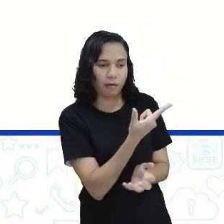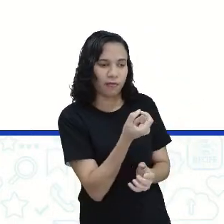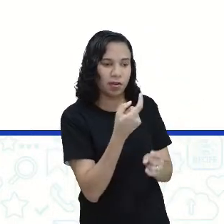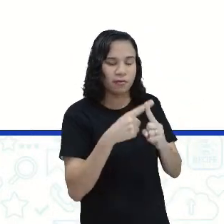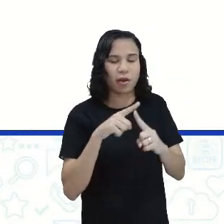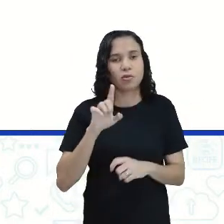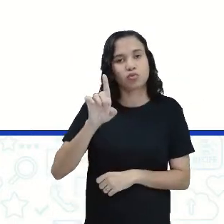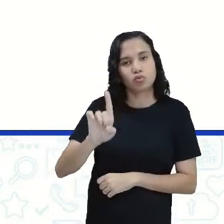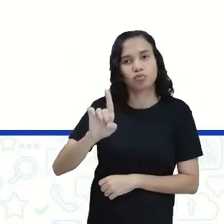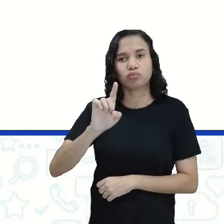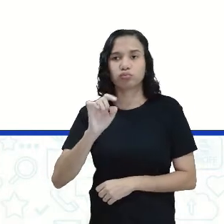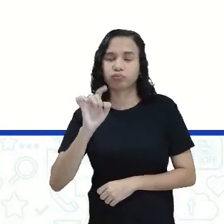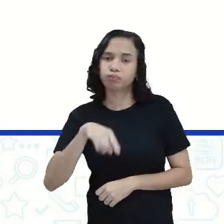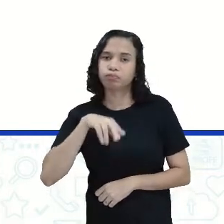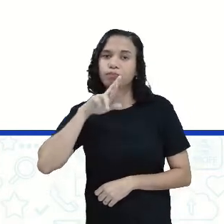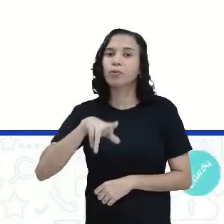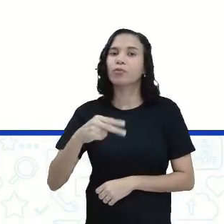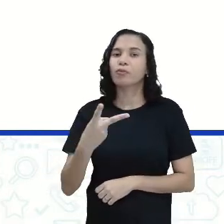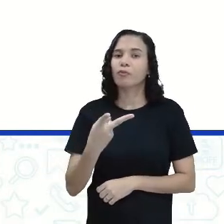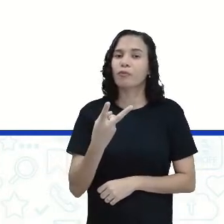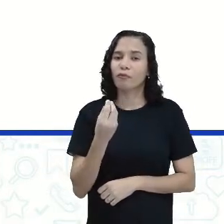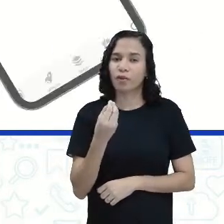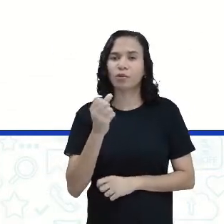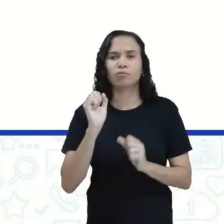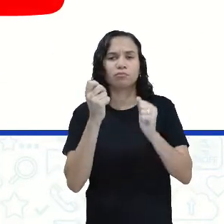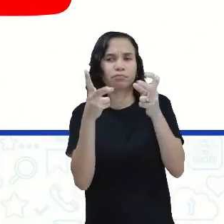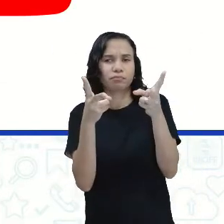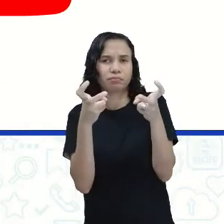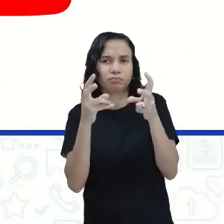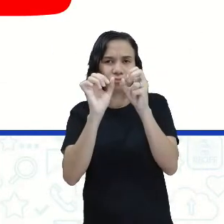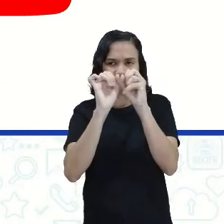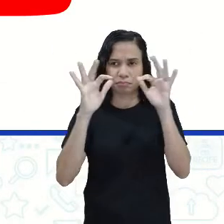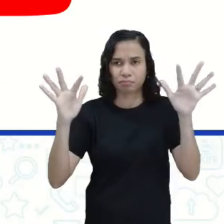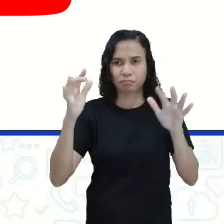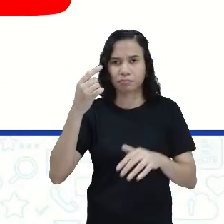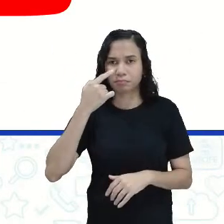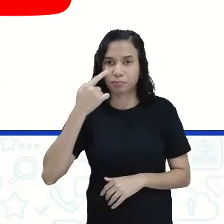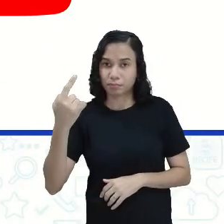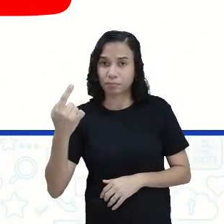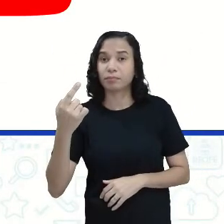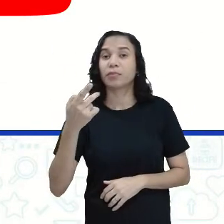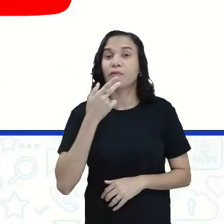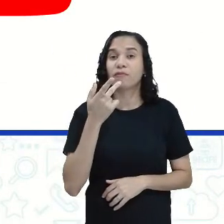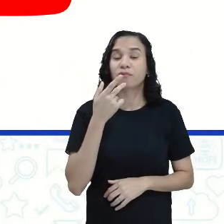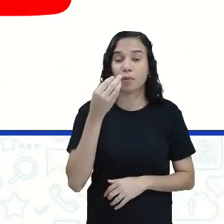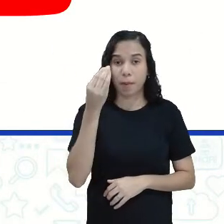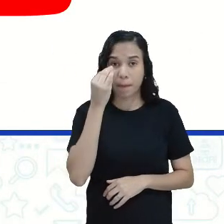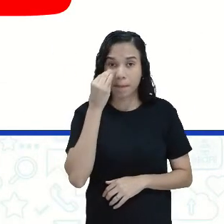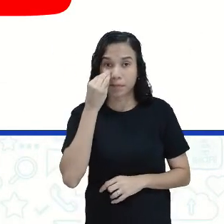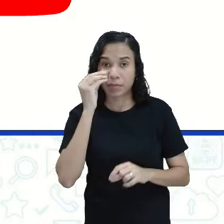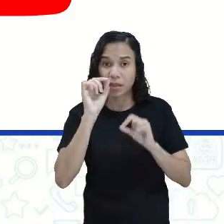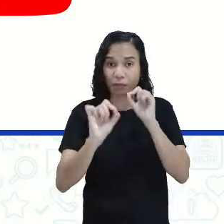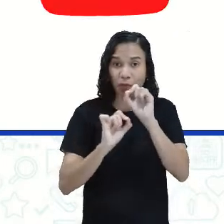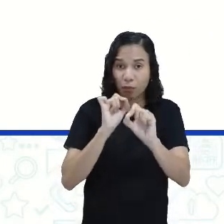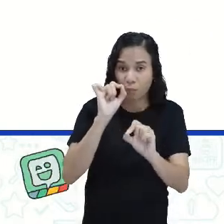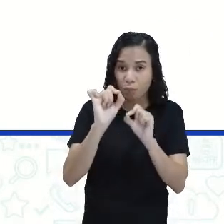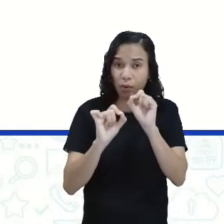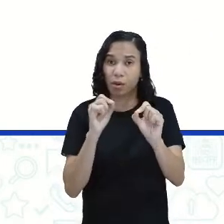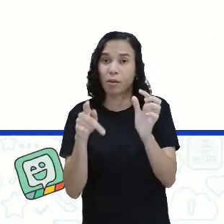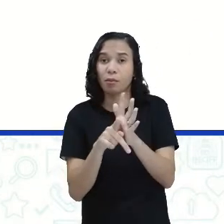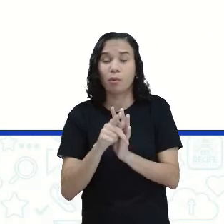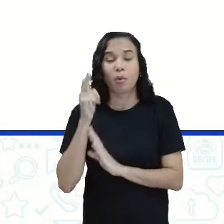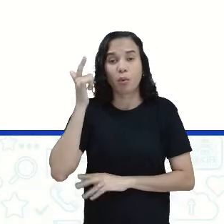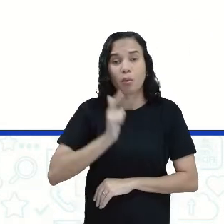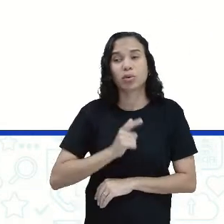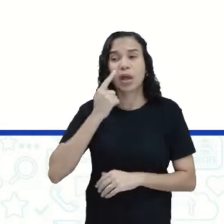vezes 1, 20. Então você pode perceber isso aí numa boa, sem problema nenhum. Tá bom? Então vocês observaram aí que deu